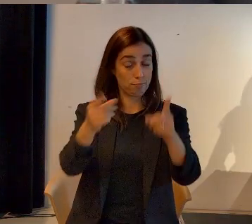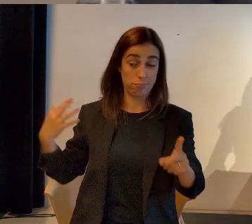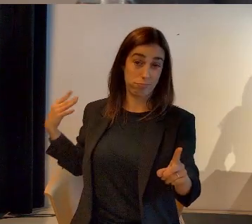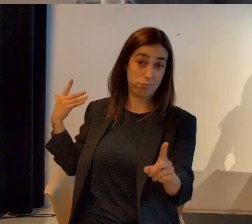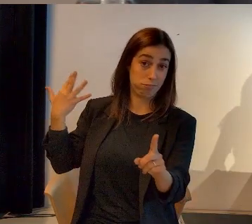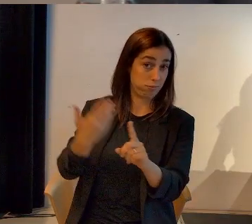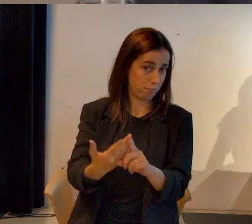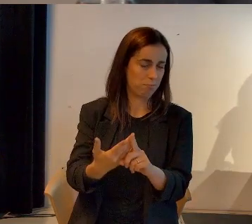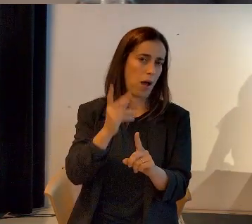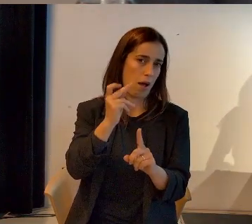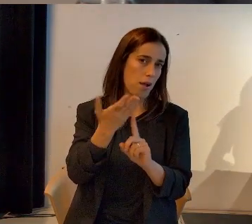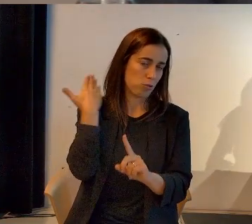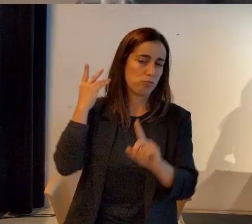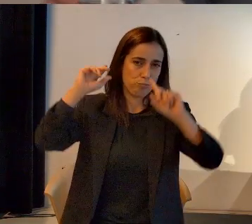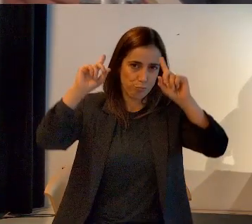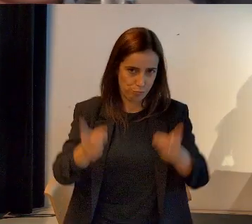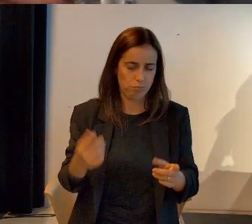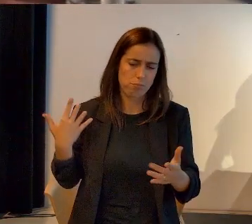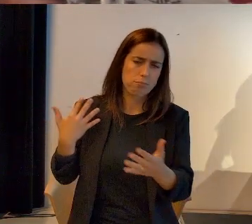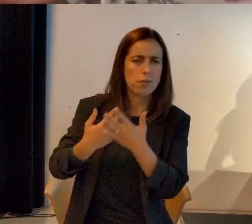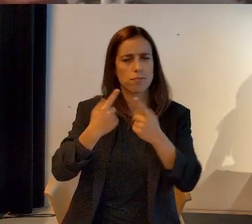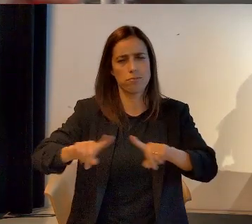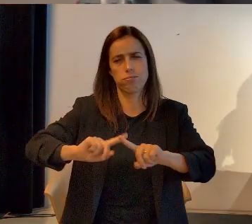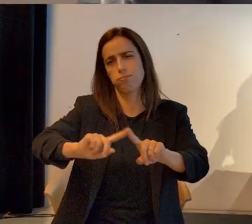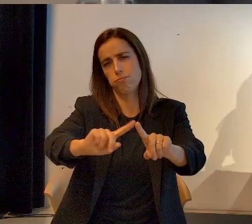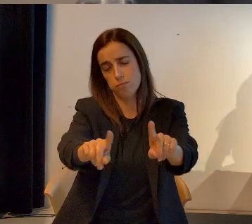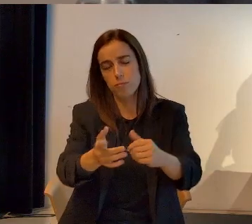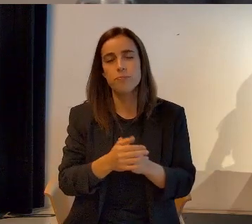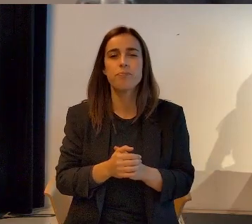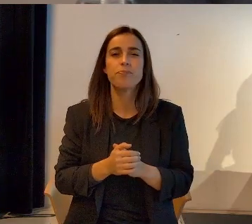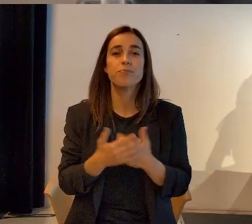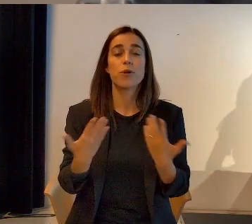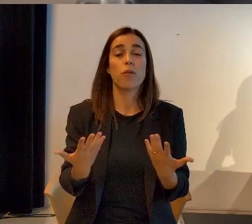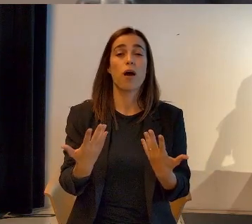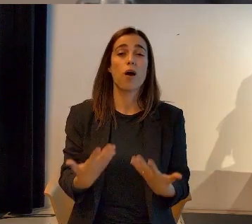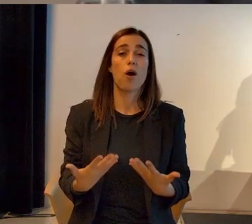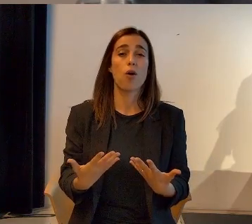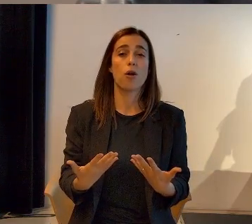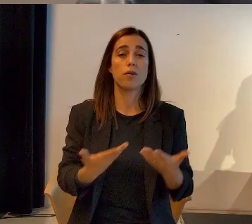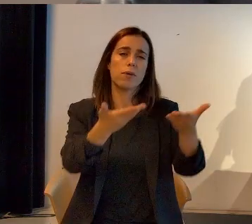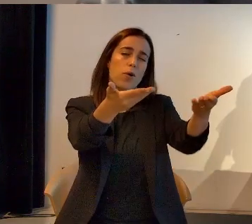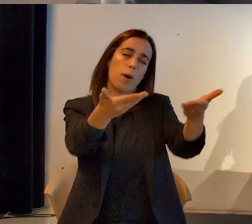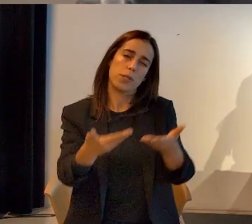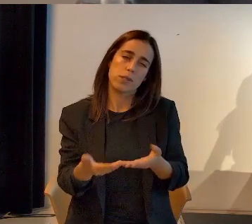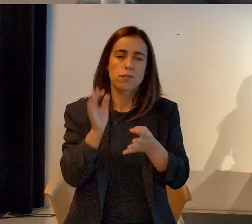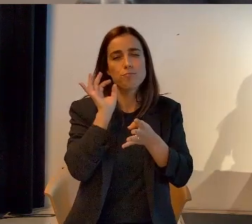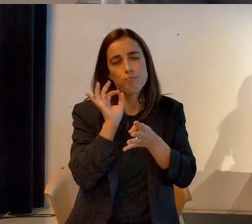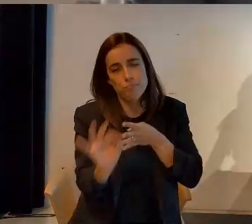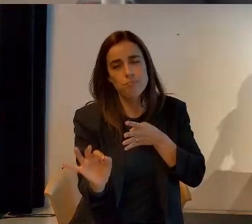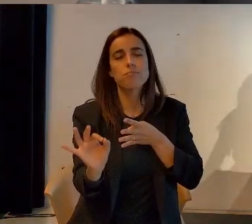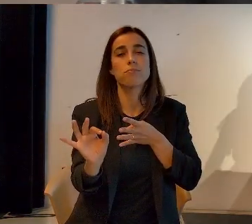iniciou já há alguns anos este evento, e portanto vamos passar a uma apresentação mais cuidada. Por